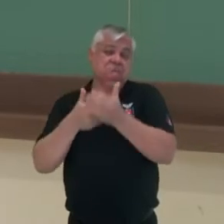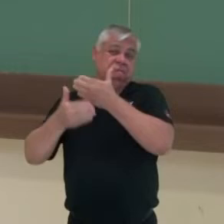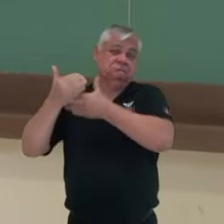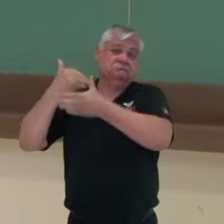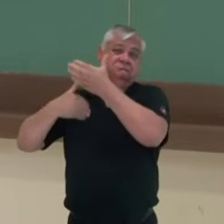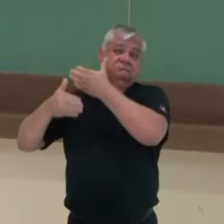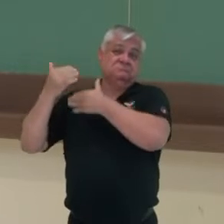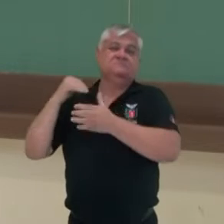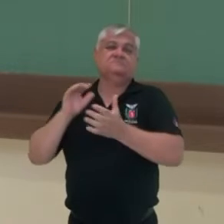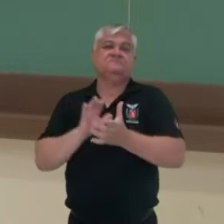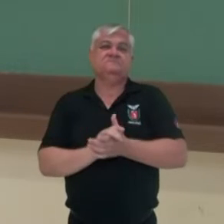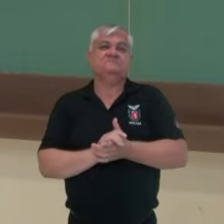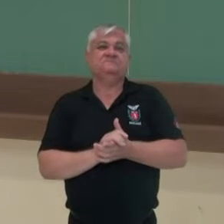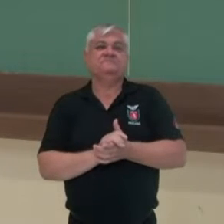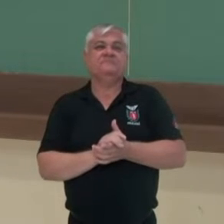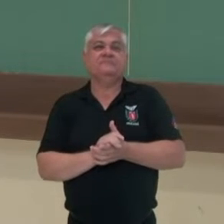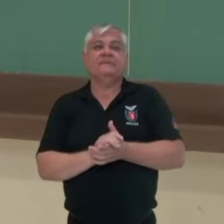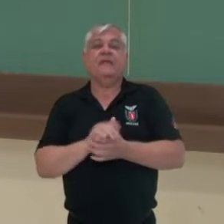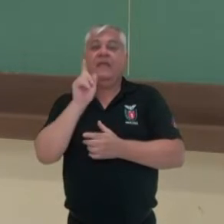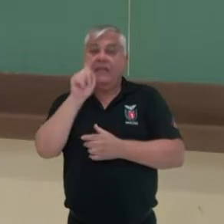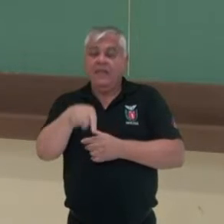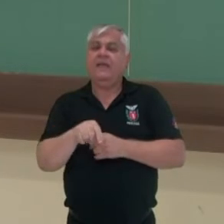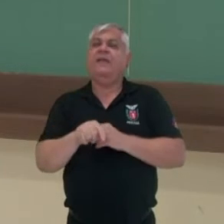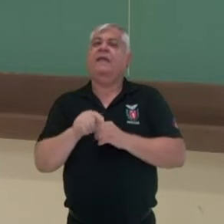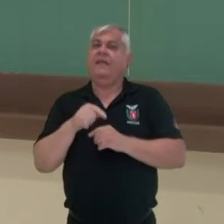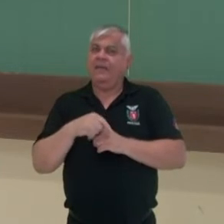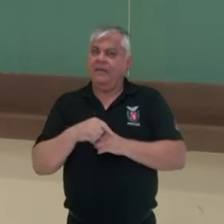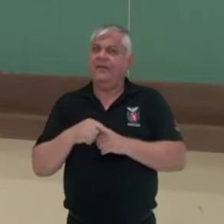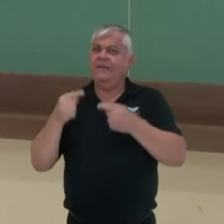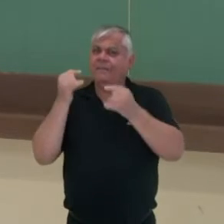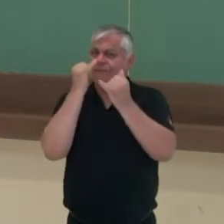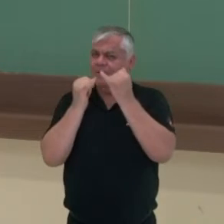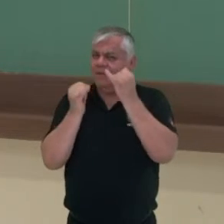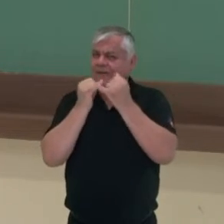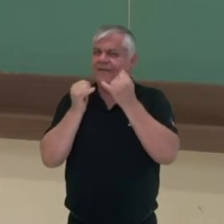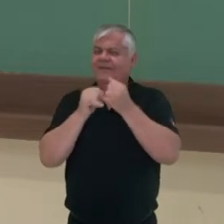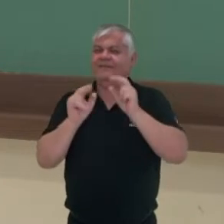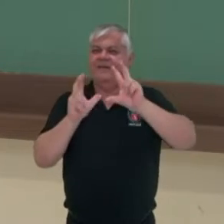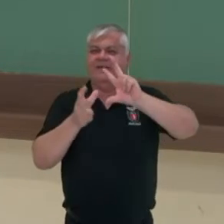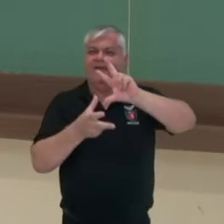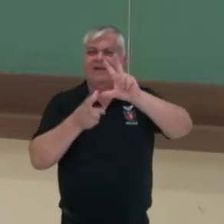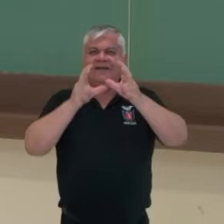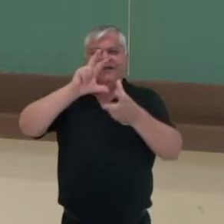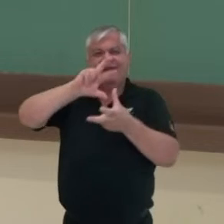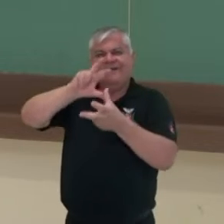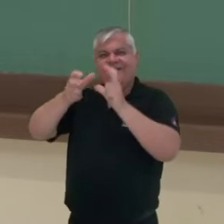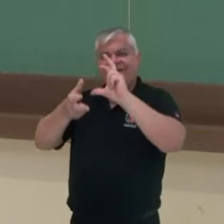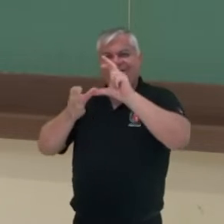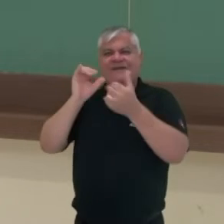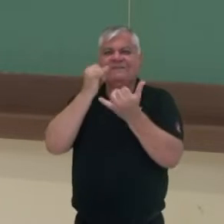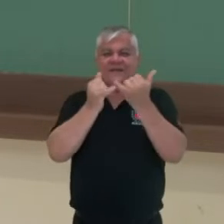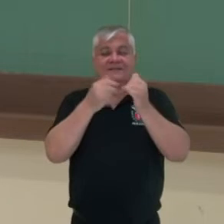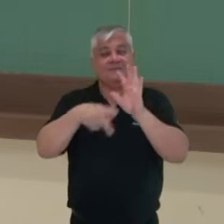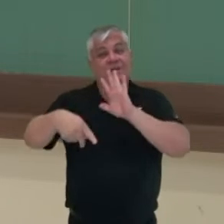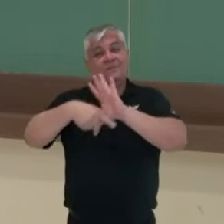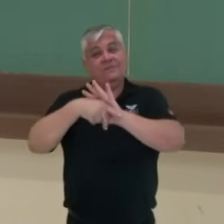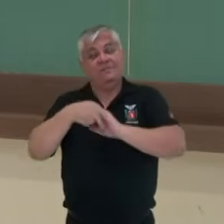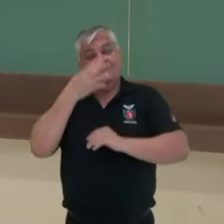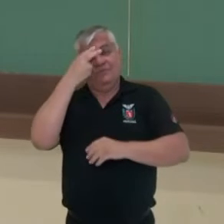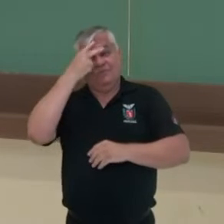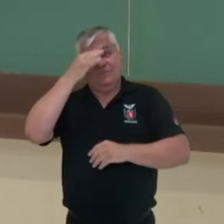ao que é datado, enfim. Mas é uma luta muito próxima da capoeira, que é uma luta que também é uma luta cubana,